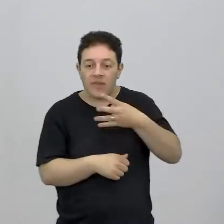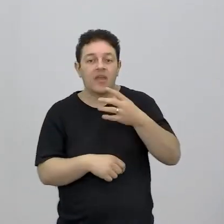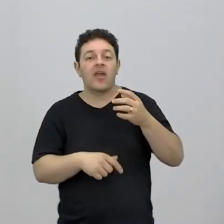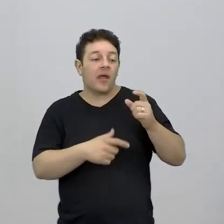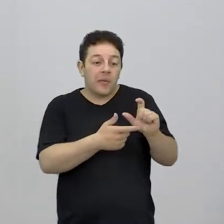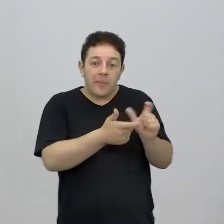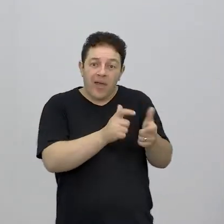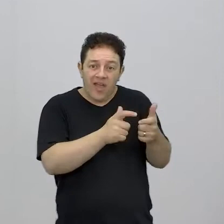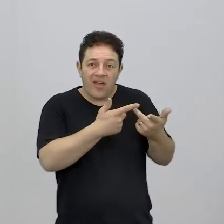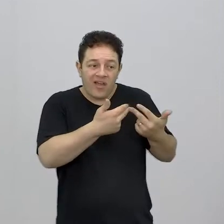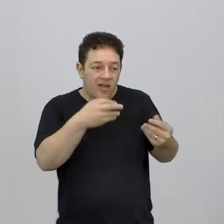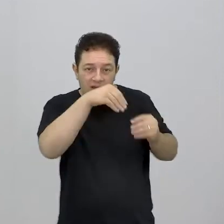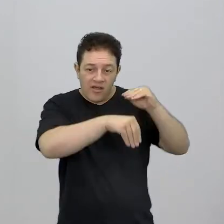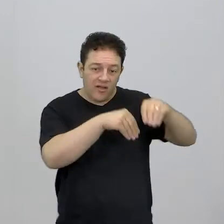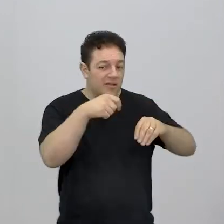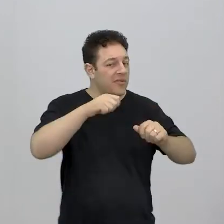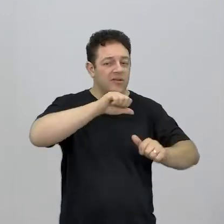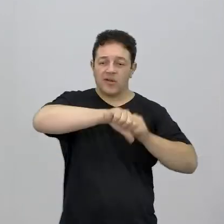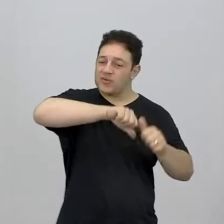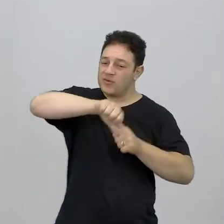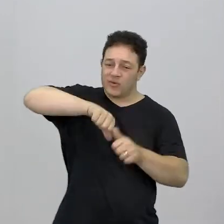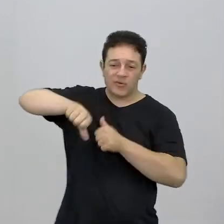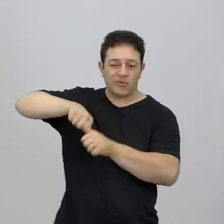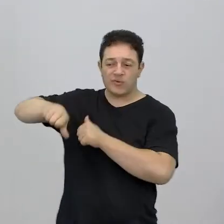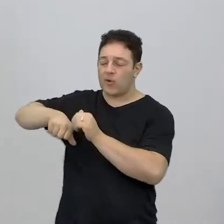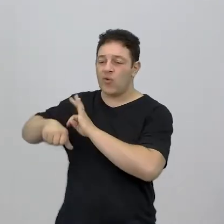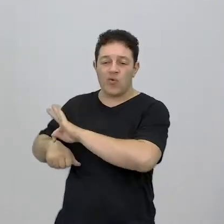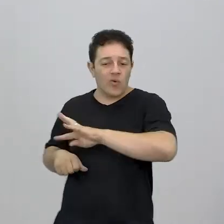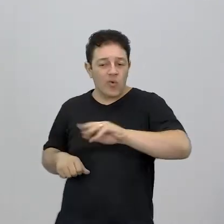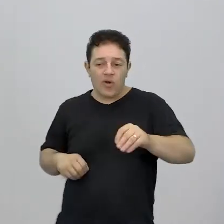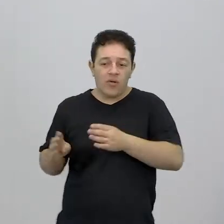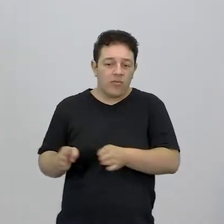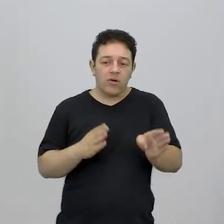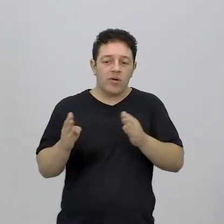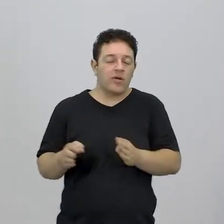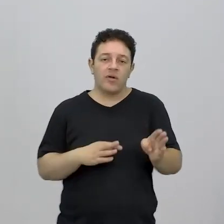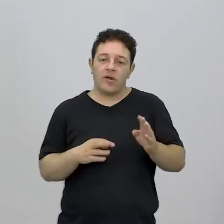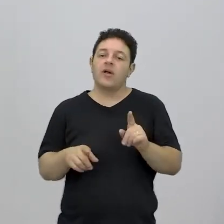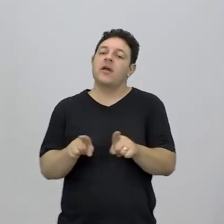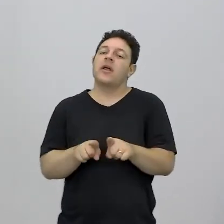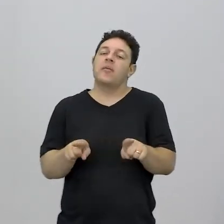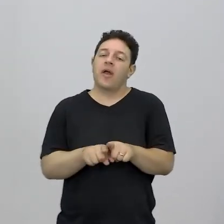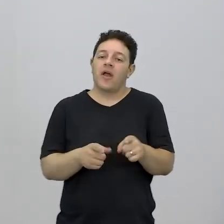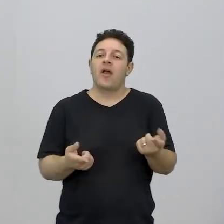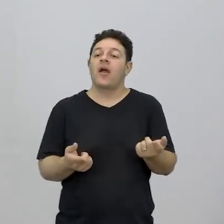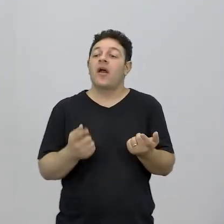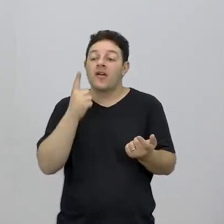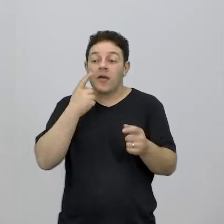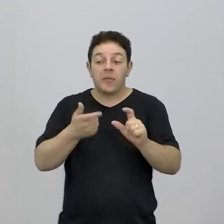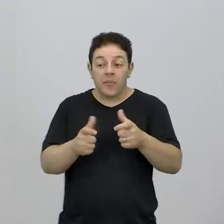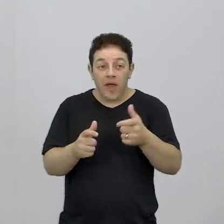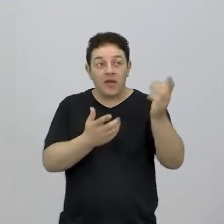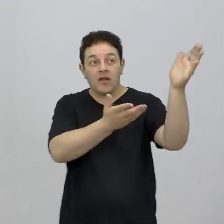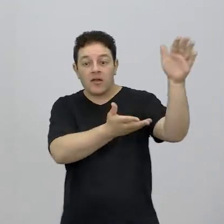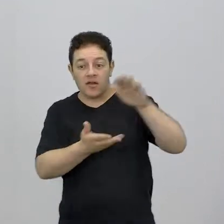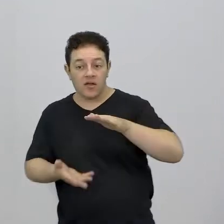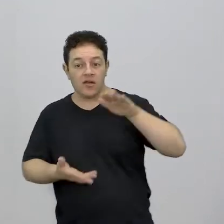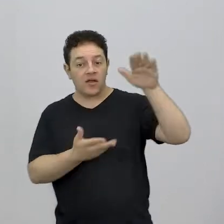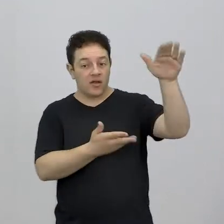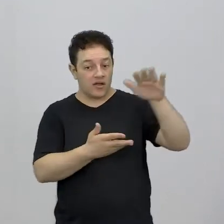as peças de montagem da produção, e daí a questão do suprimento das peças também passou a